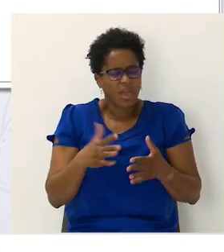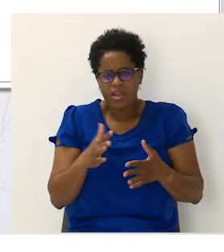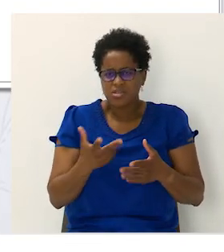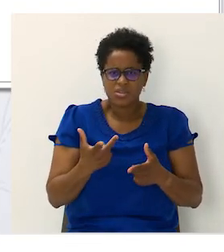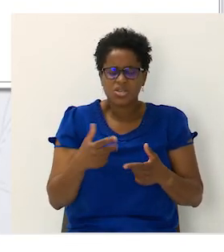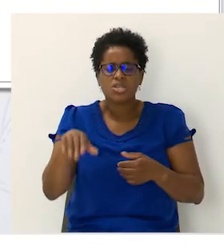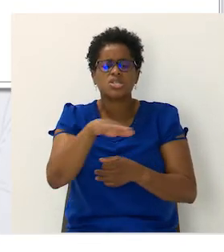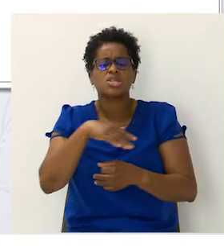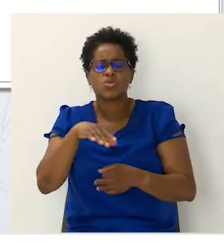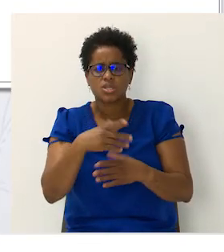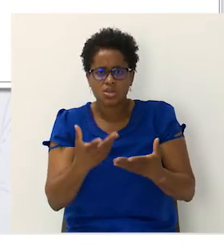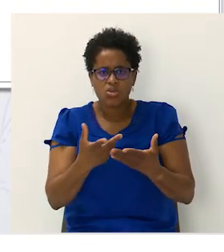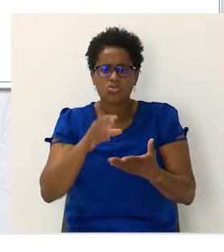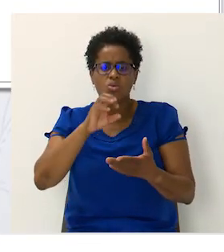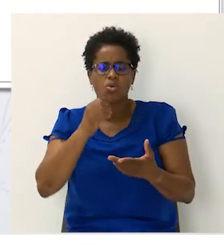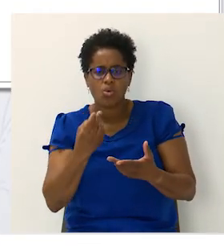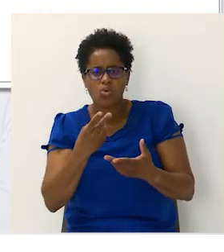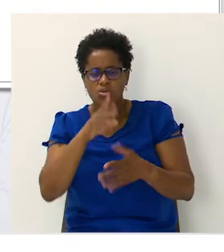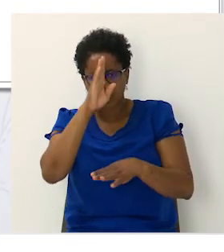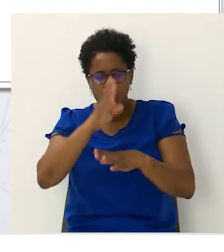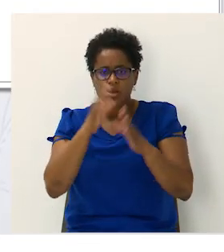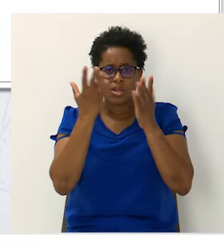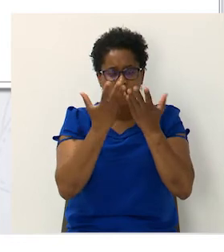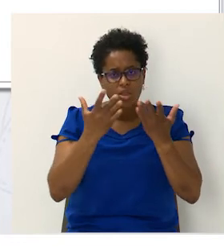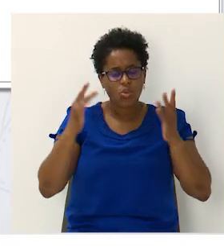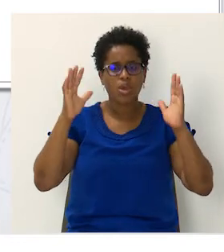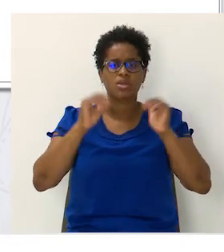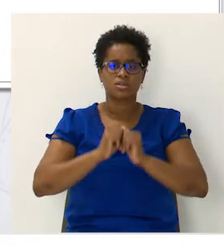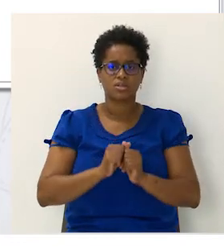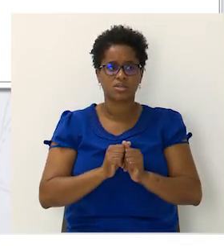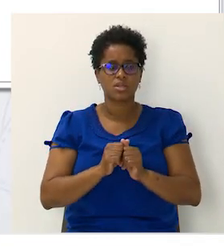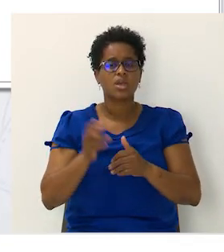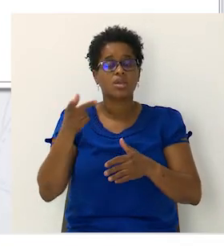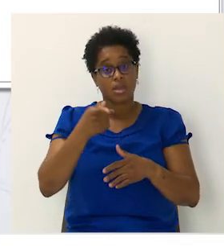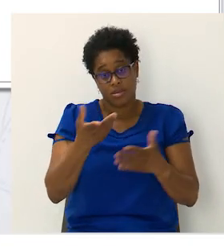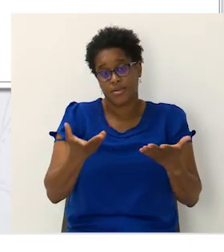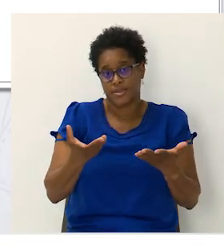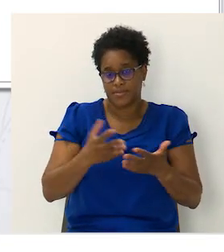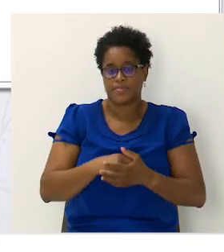certas situações ou fenômenos da natureza, daí